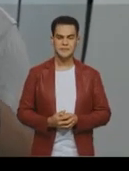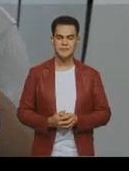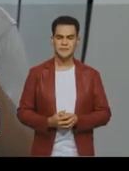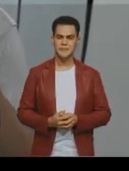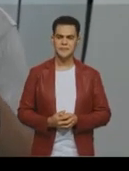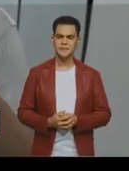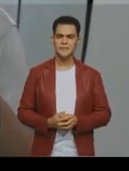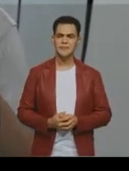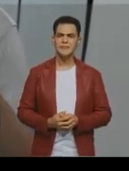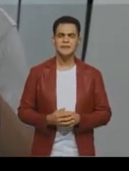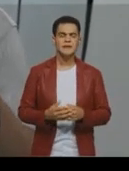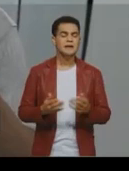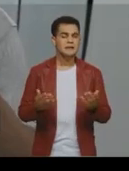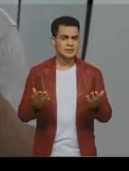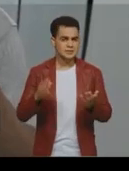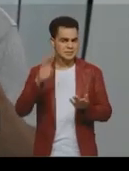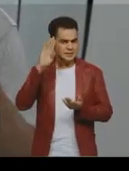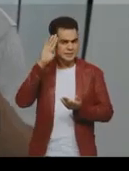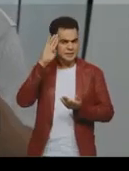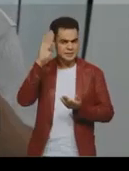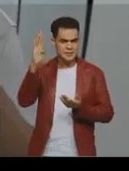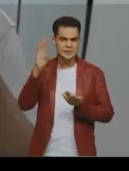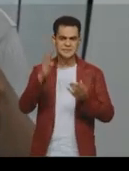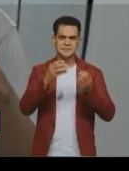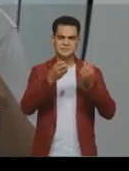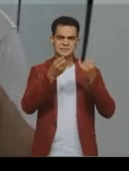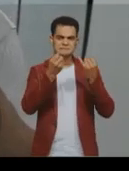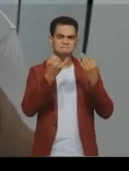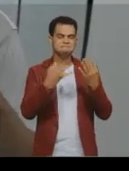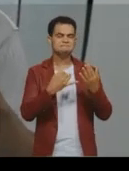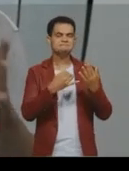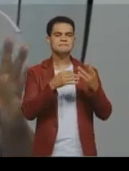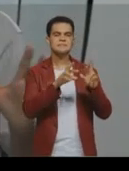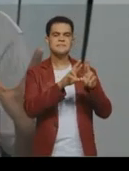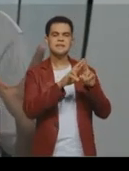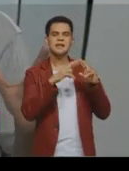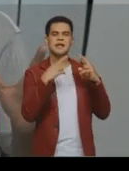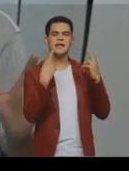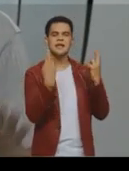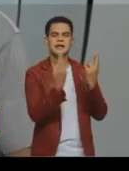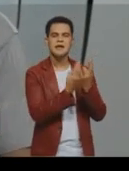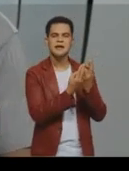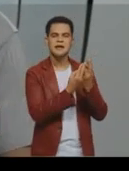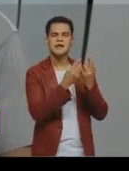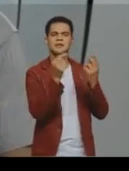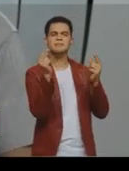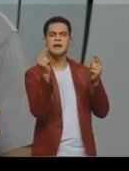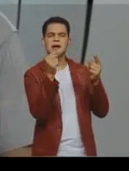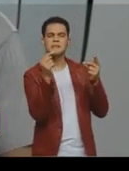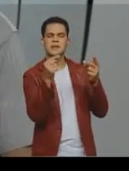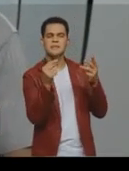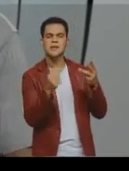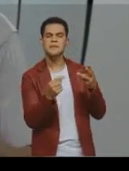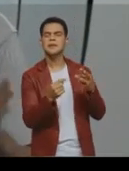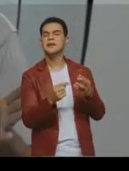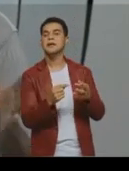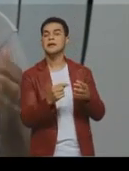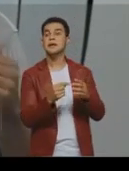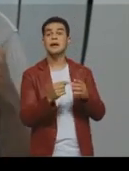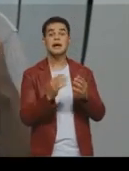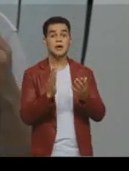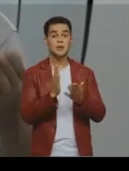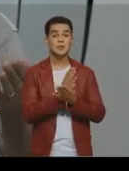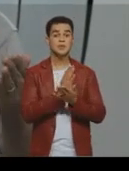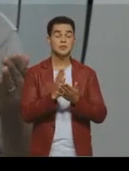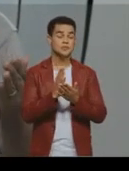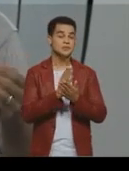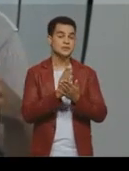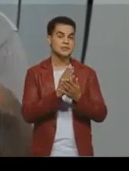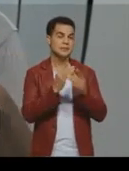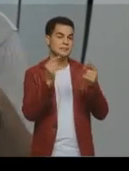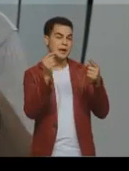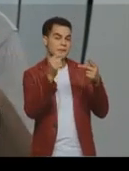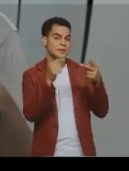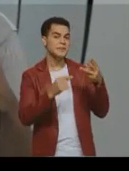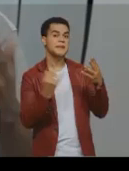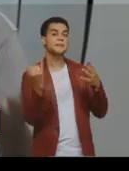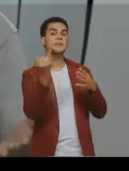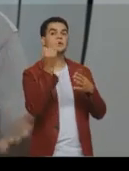As principais classificações, quando se divide em reinos, alguns critérios são muito importantes para classificar. Primeiro, se o organismo ele